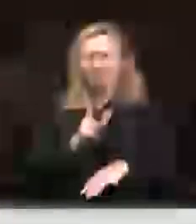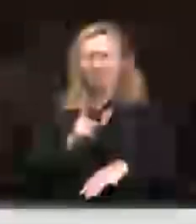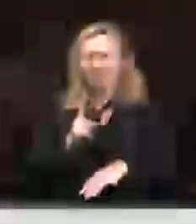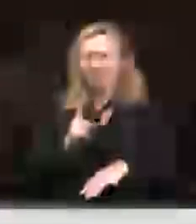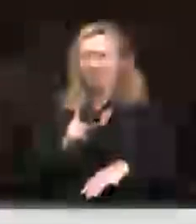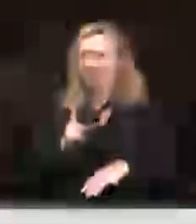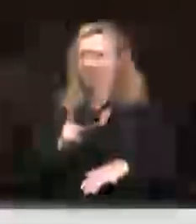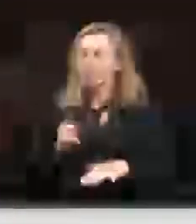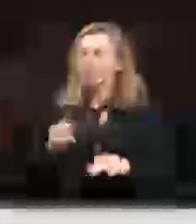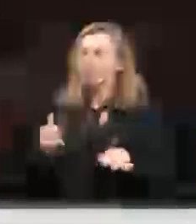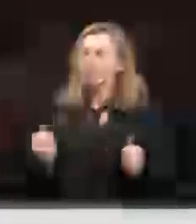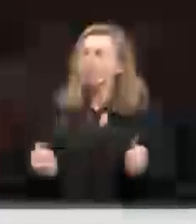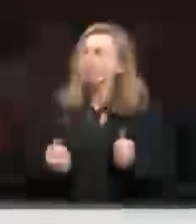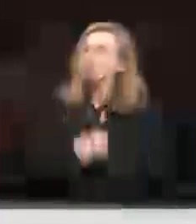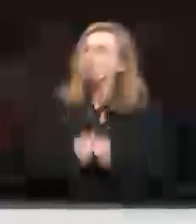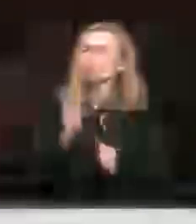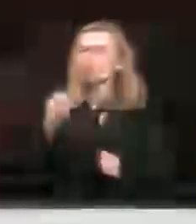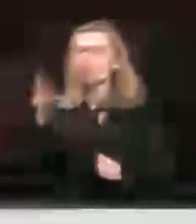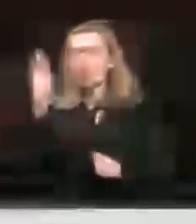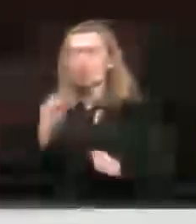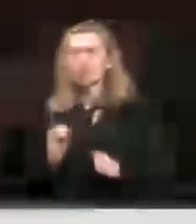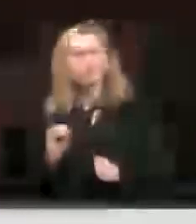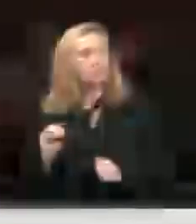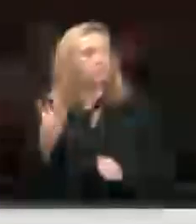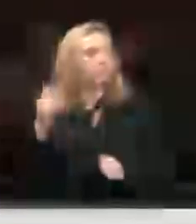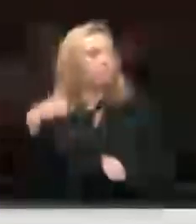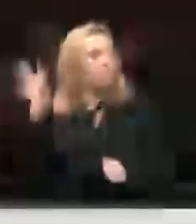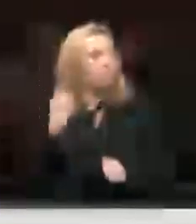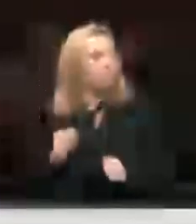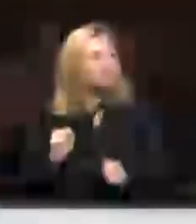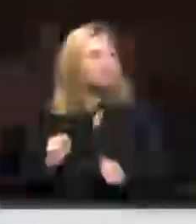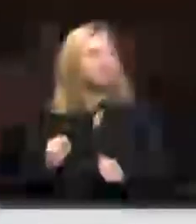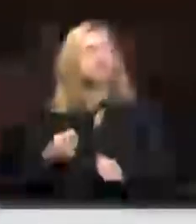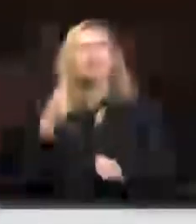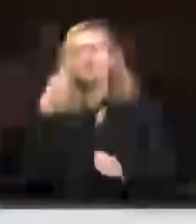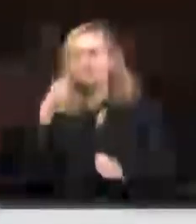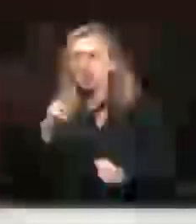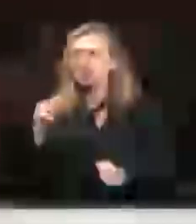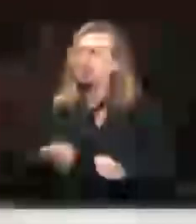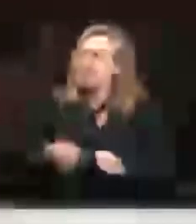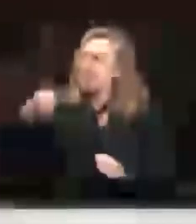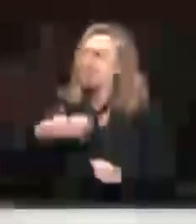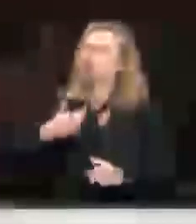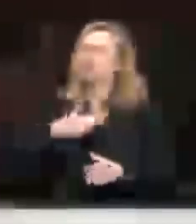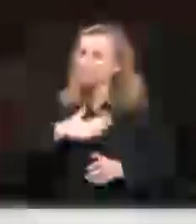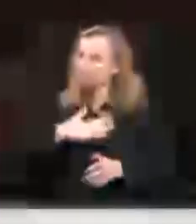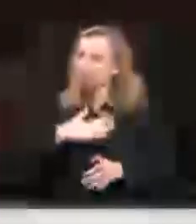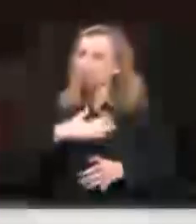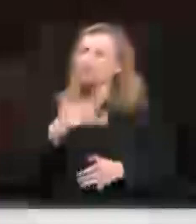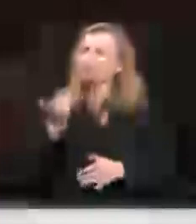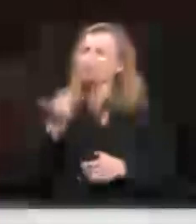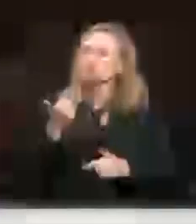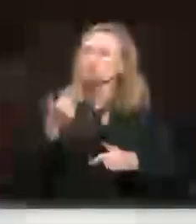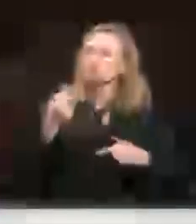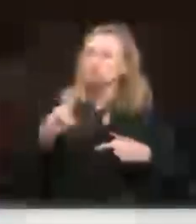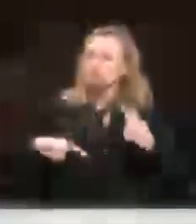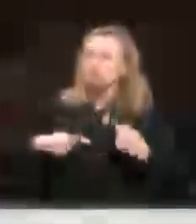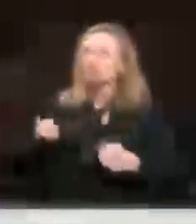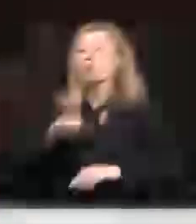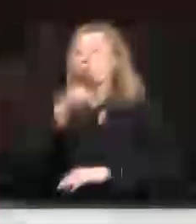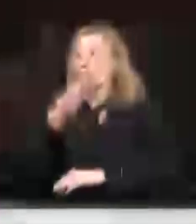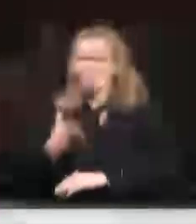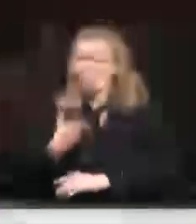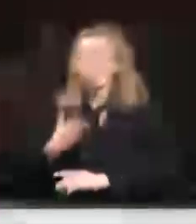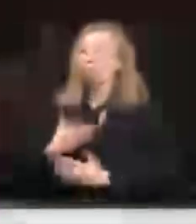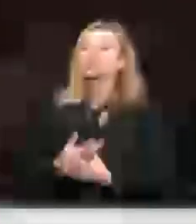Eduardo Paes. Continuo convencido que tomei a melhor decisão, um grande desafio. Tivemos